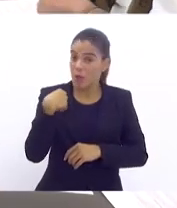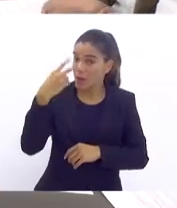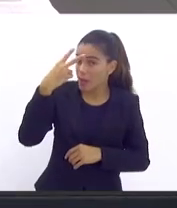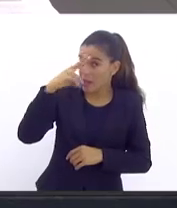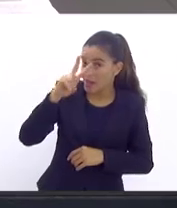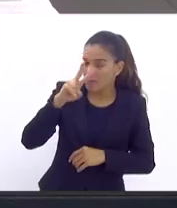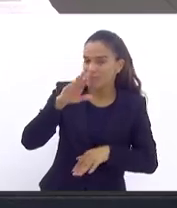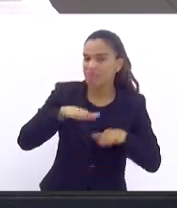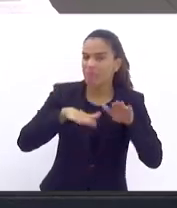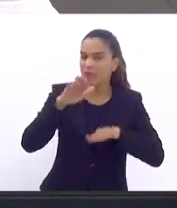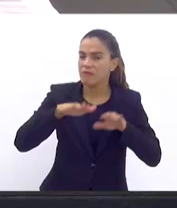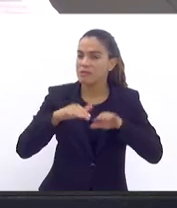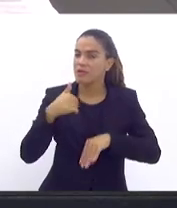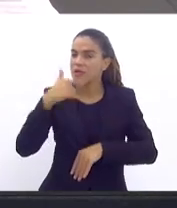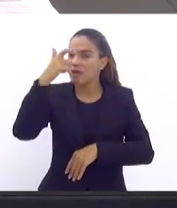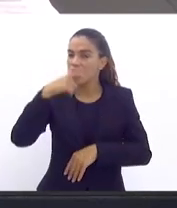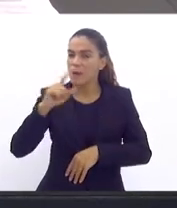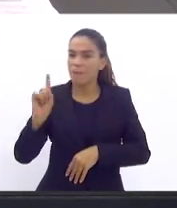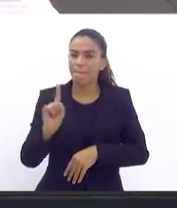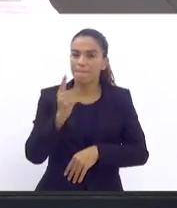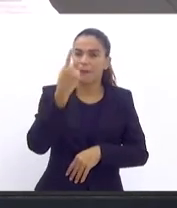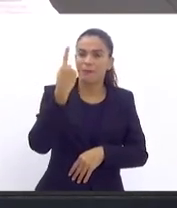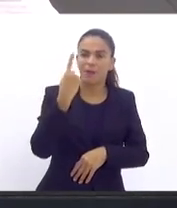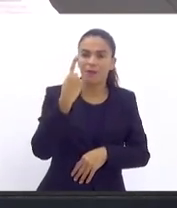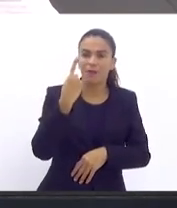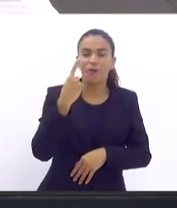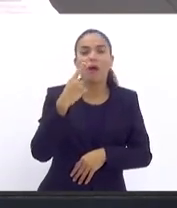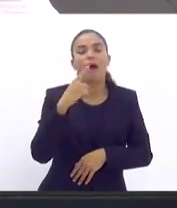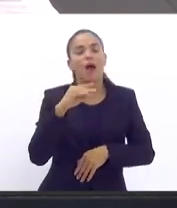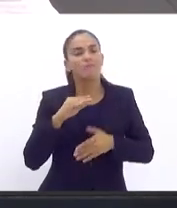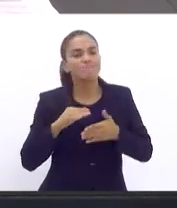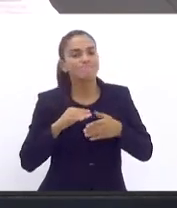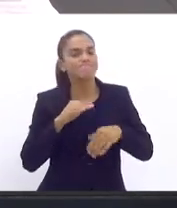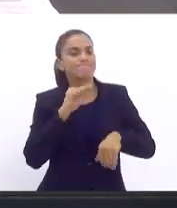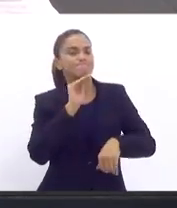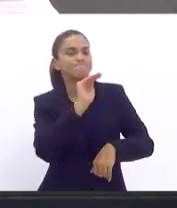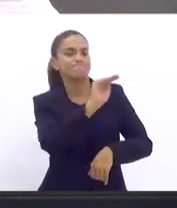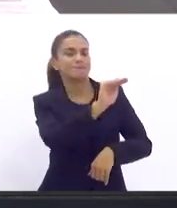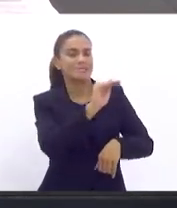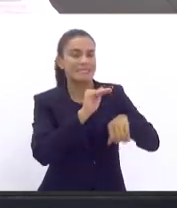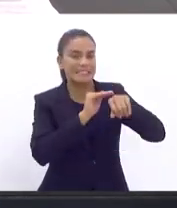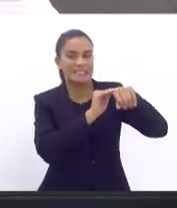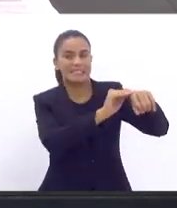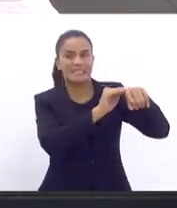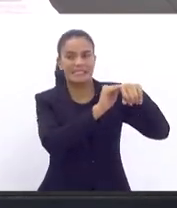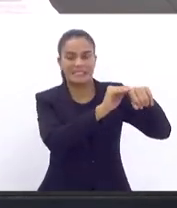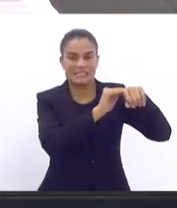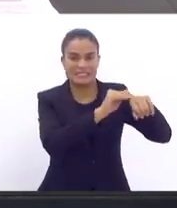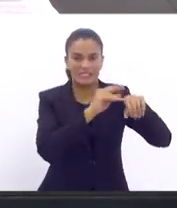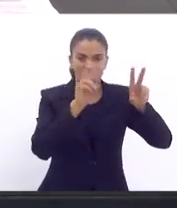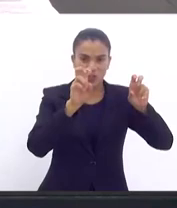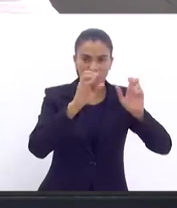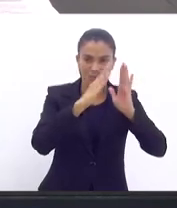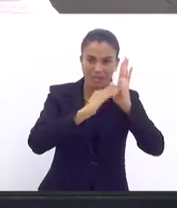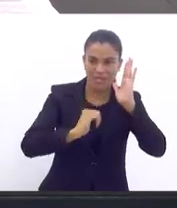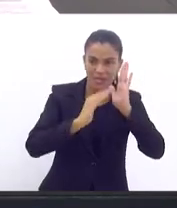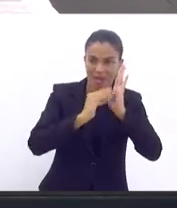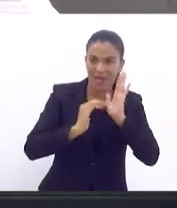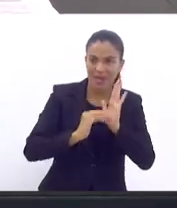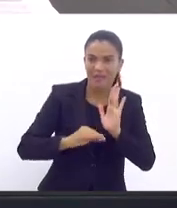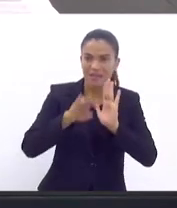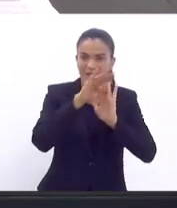lembro né Talvez eu tenha sido a primeira aqui na ccj a chamar atenção sobre essa questão da retirada de pauta porque eu